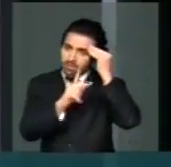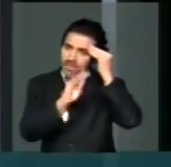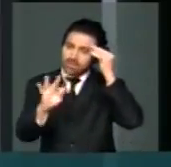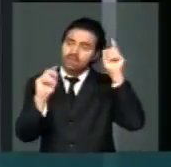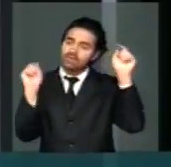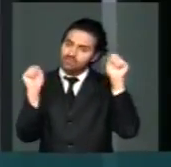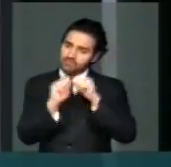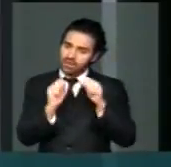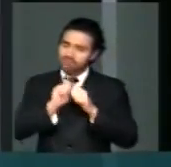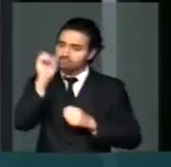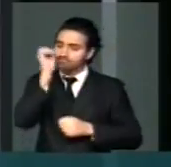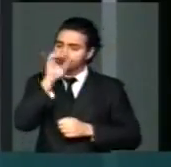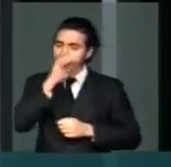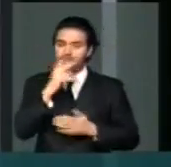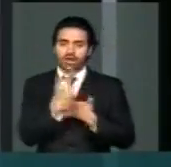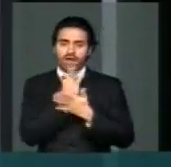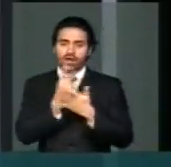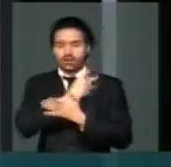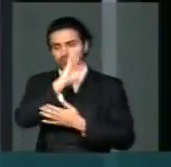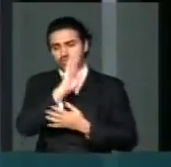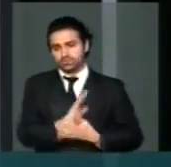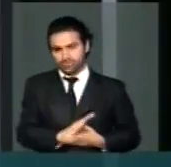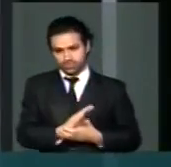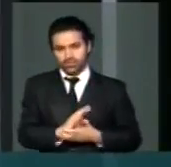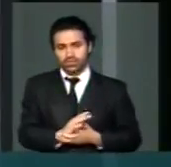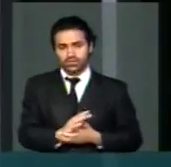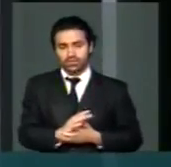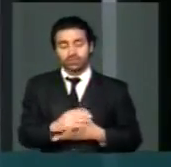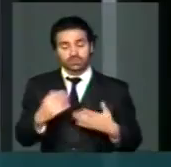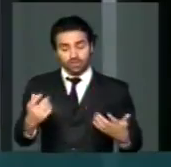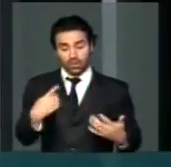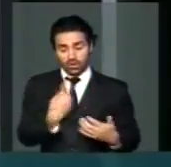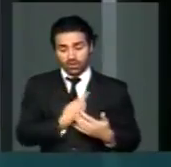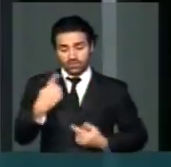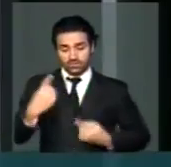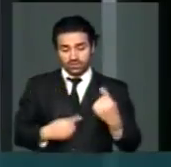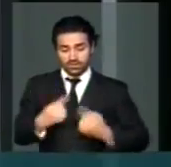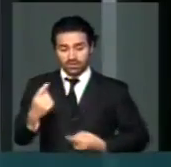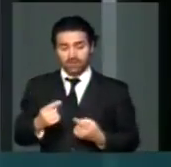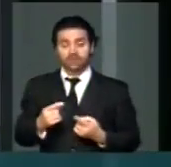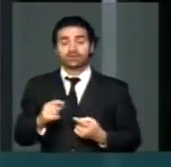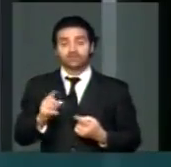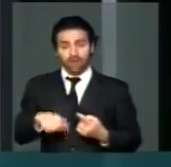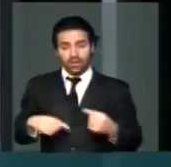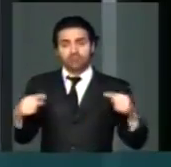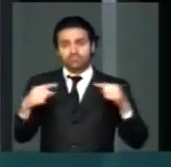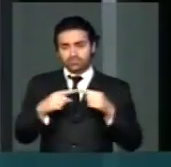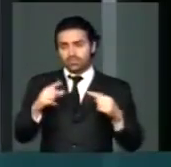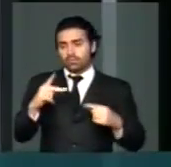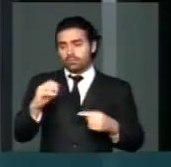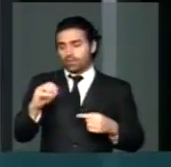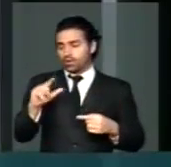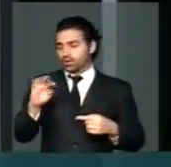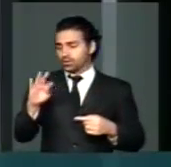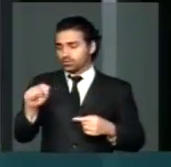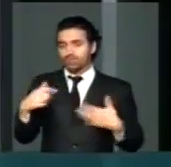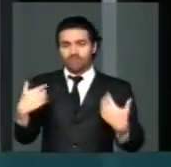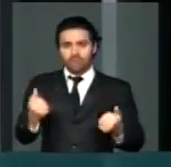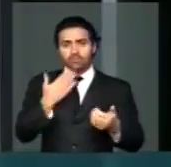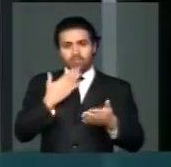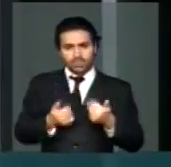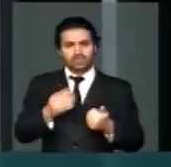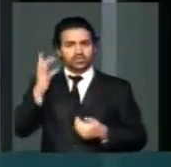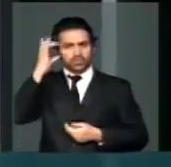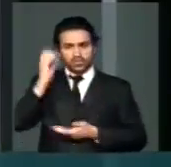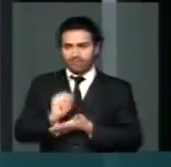com o país. Do que o PT fez. O nosso debate nessa casa vai ser político, sim, através do impeachment. Mas